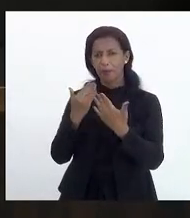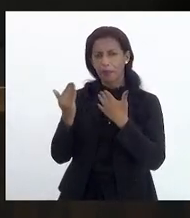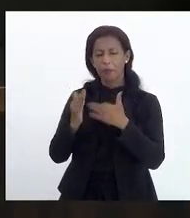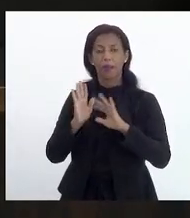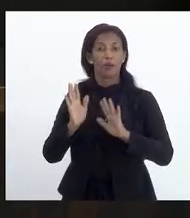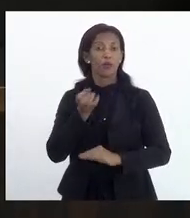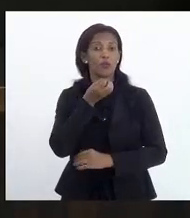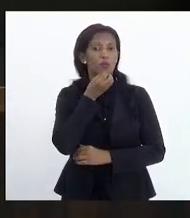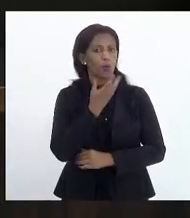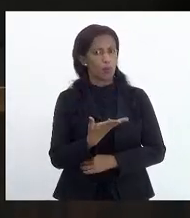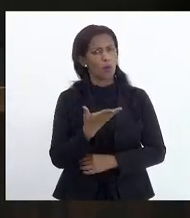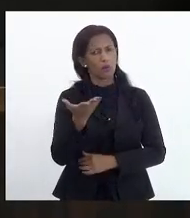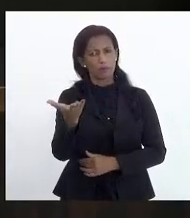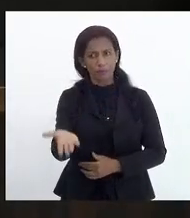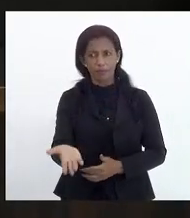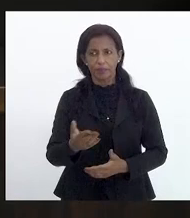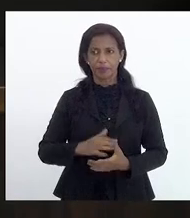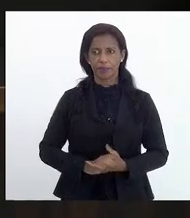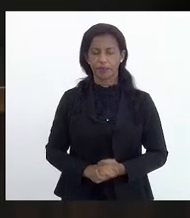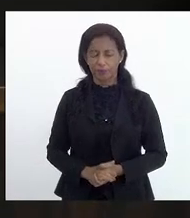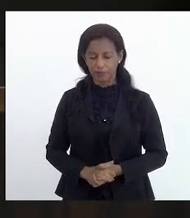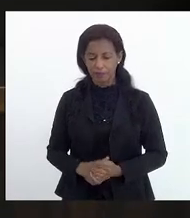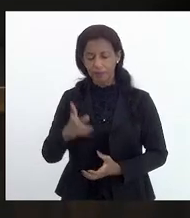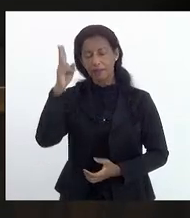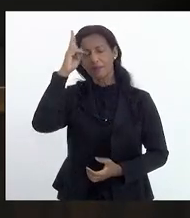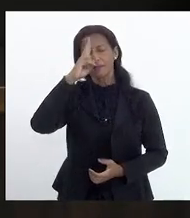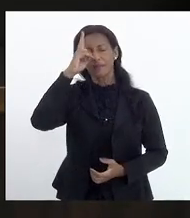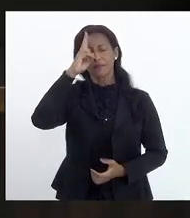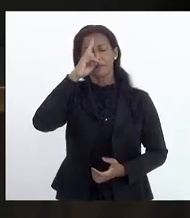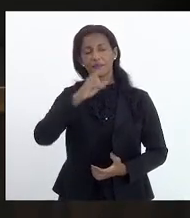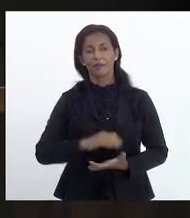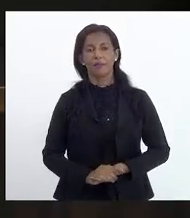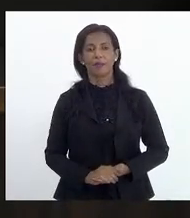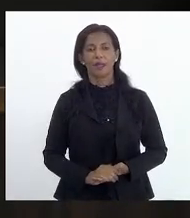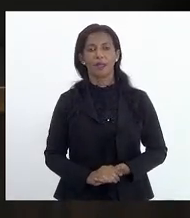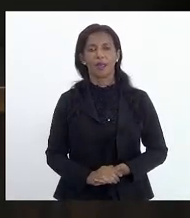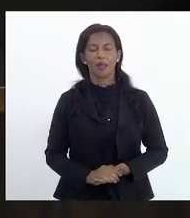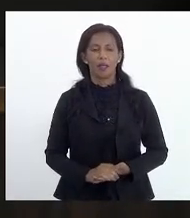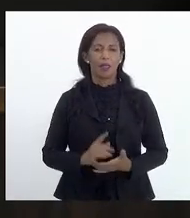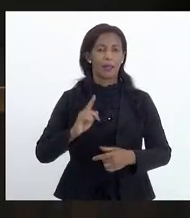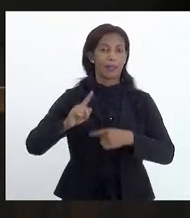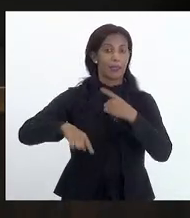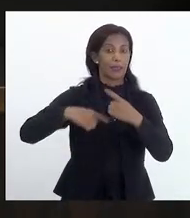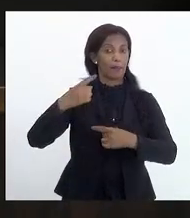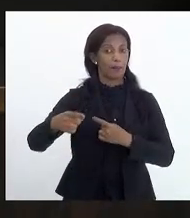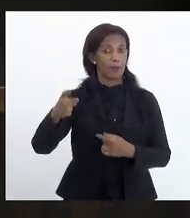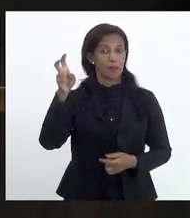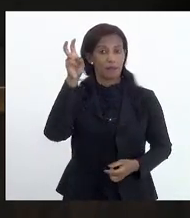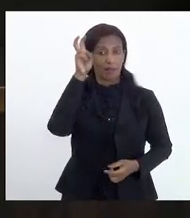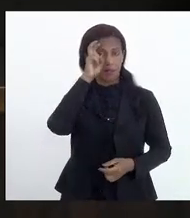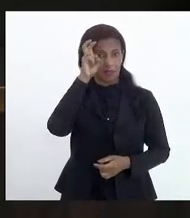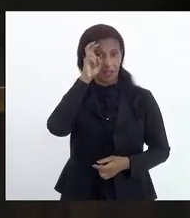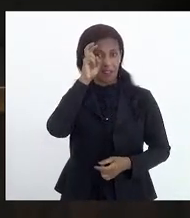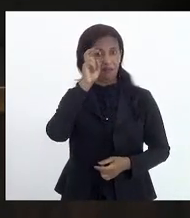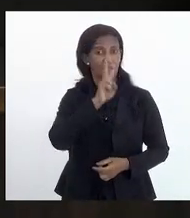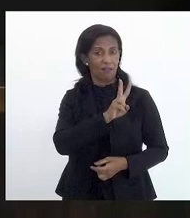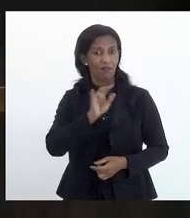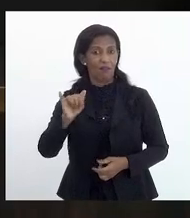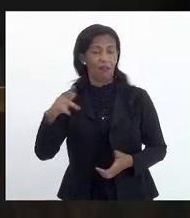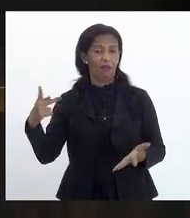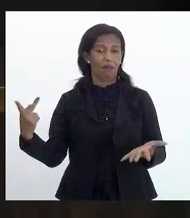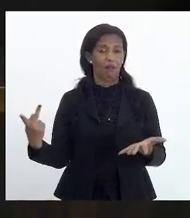Foi bom, Vossa Excelência, lembrar, na próxima quinta vai haver uma bipartite, e a bipartite vai